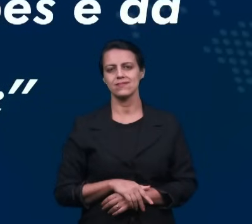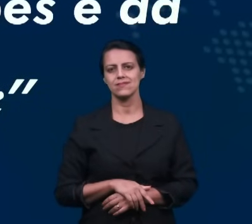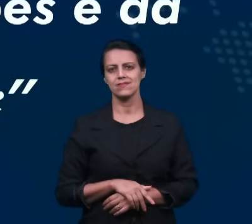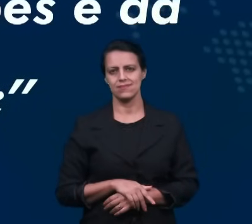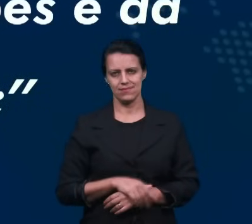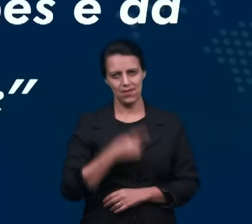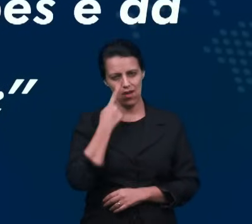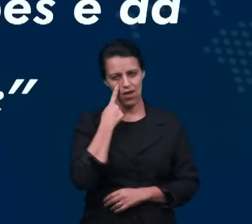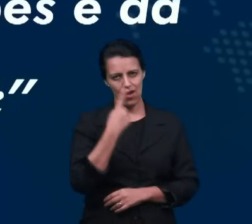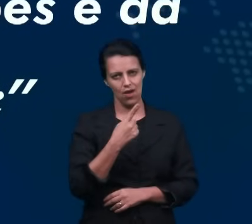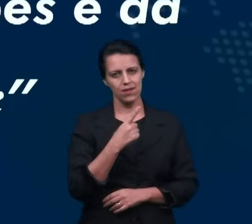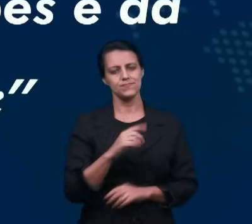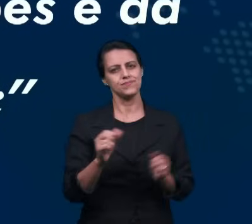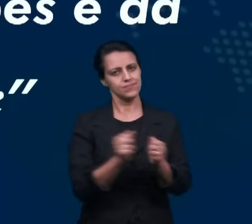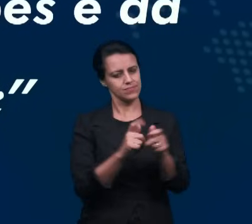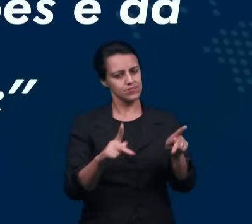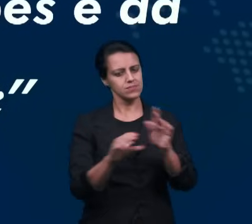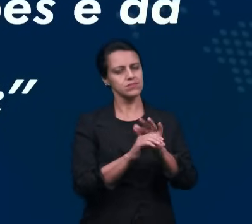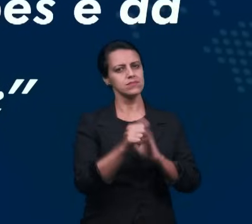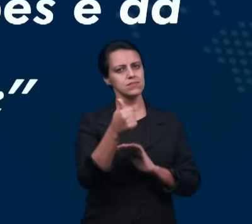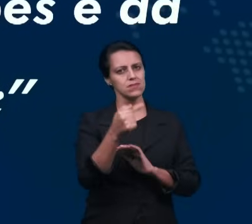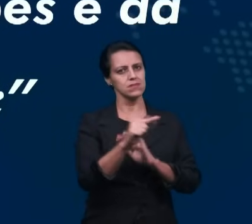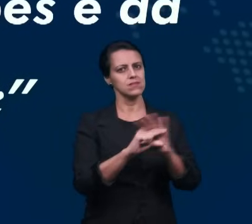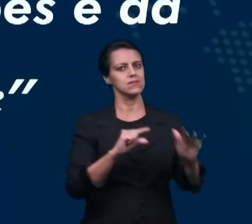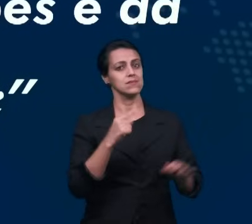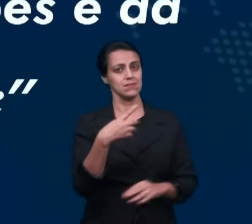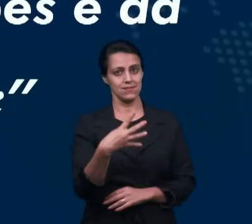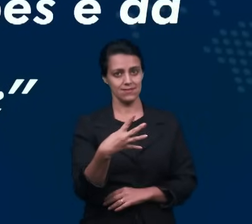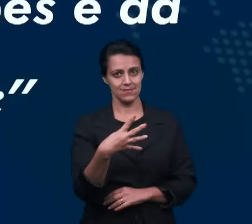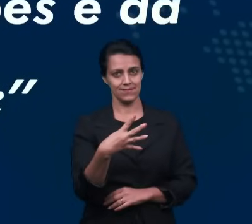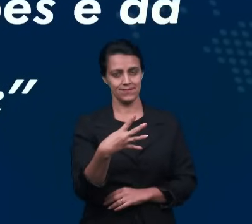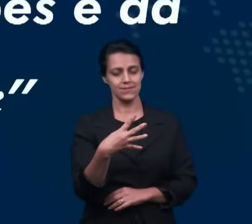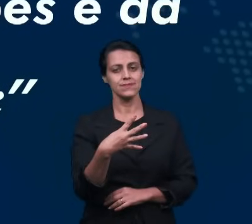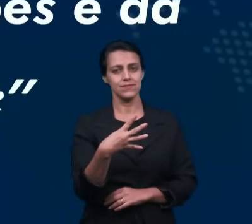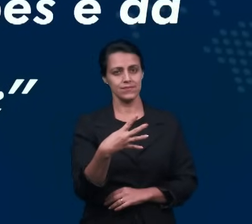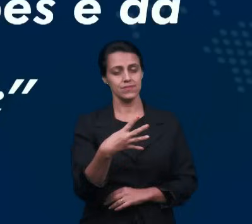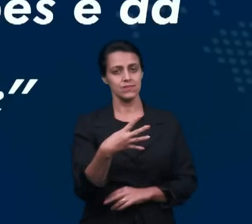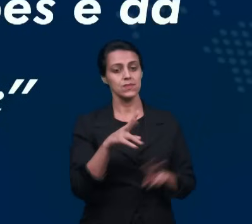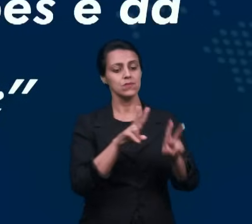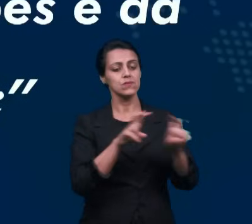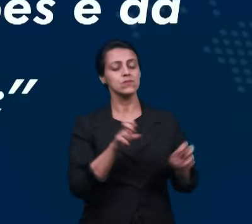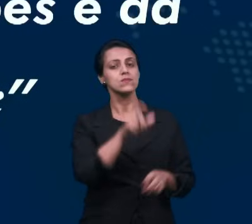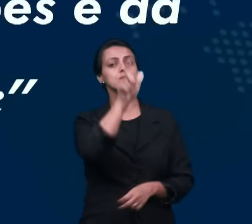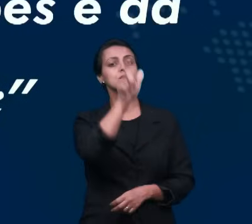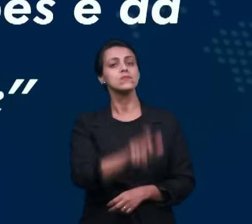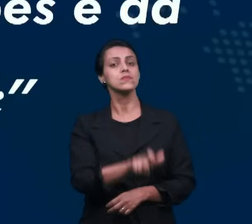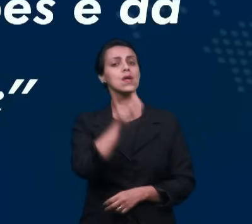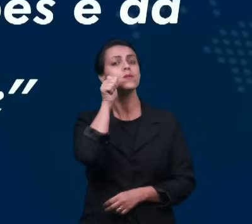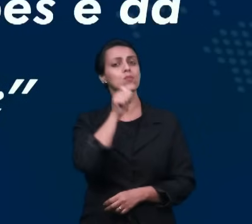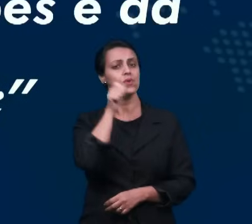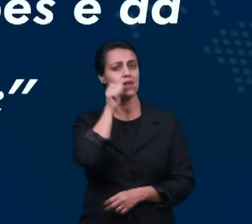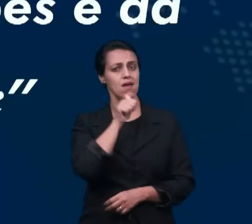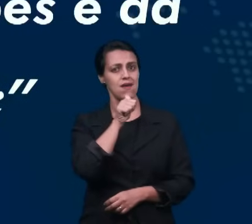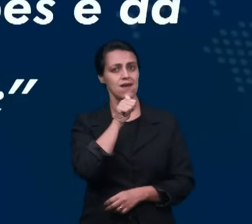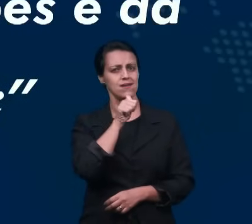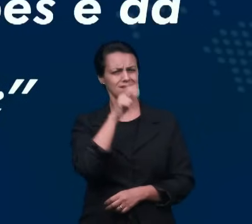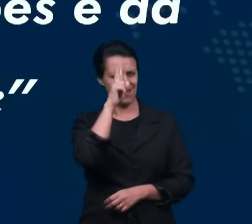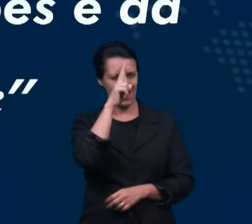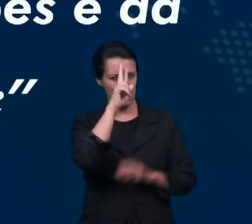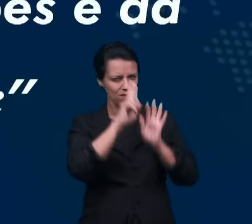Apocalipse 17, 4, vamos ler comigo, está lá, falando a respeito dessa mulher. Já está na hora de parar, né? Tem